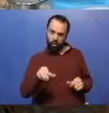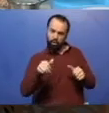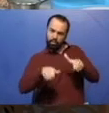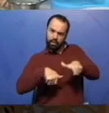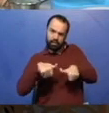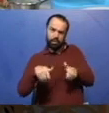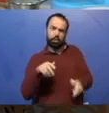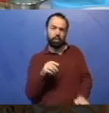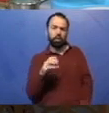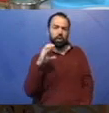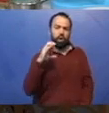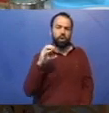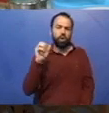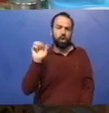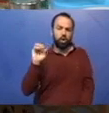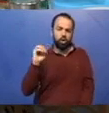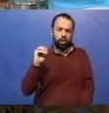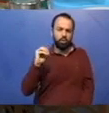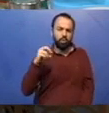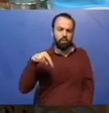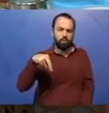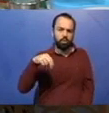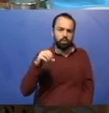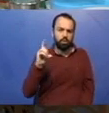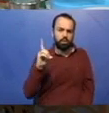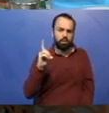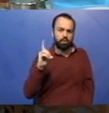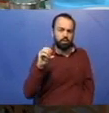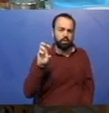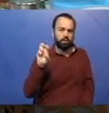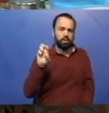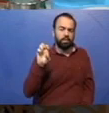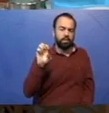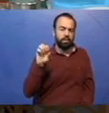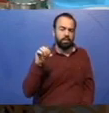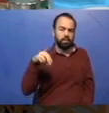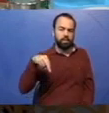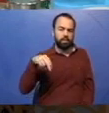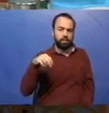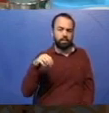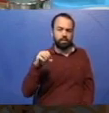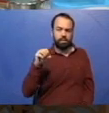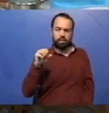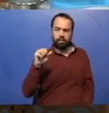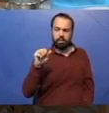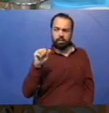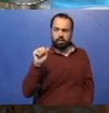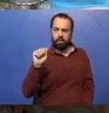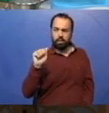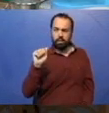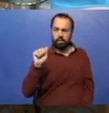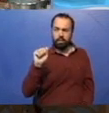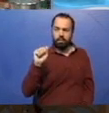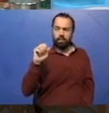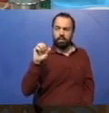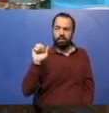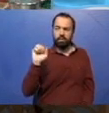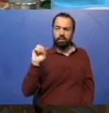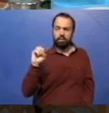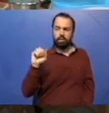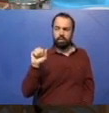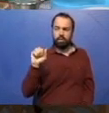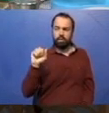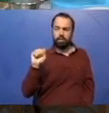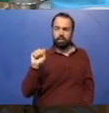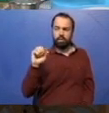condensação, tá? O vapor de água que subiu para a atmosfera, ele esfriou e passou para